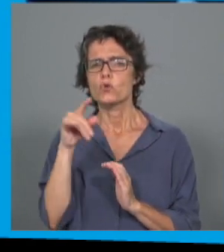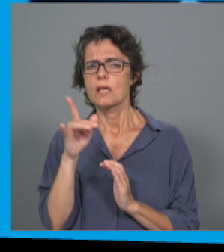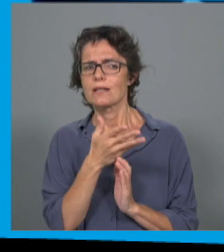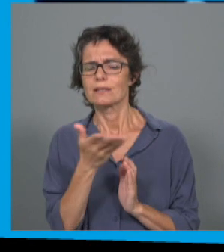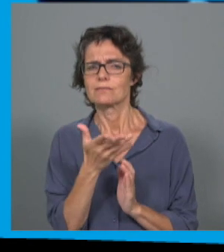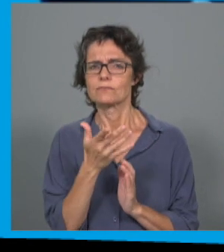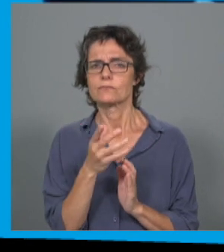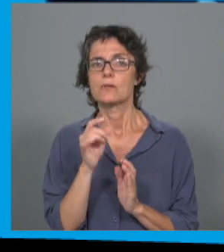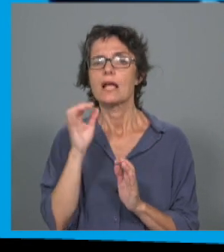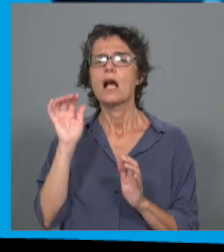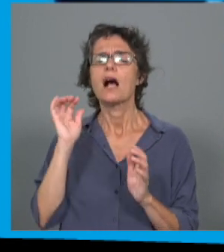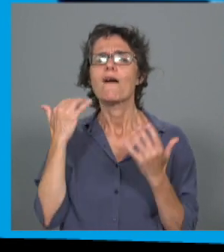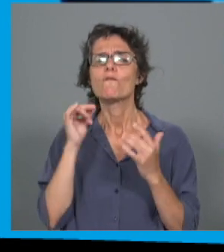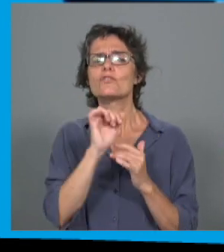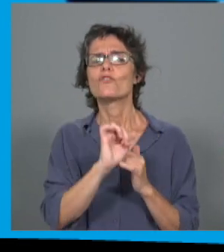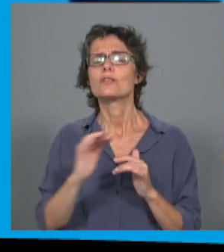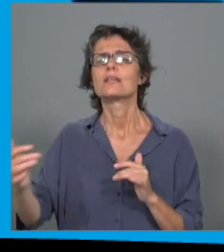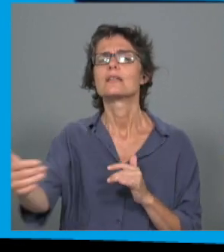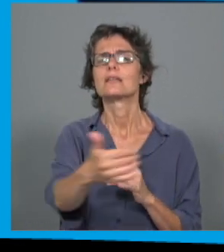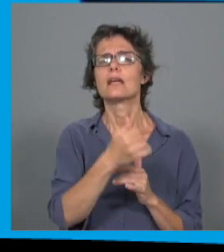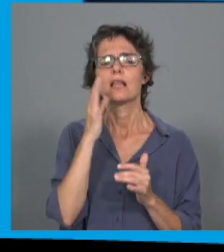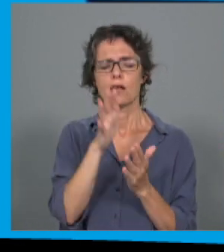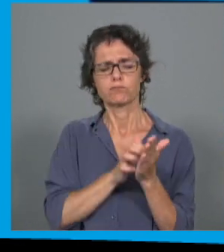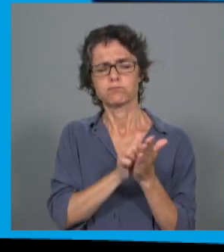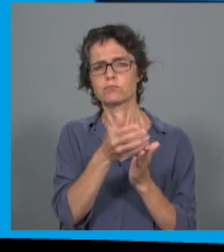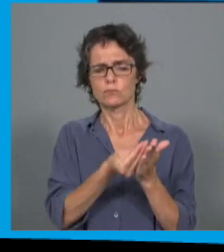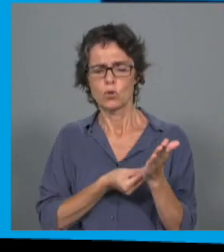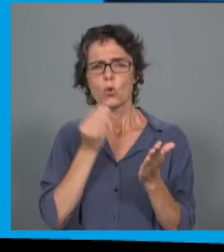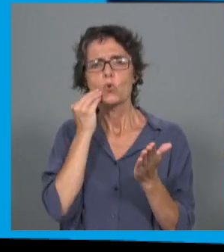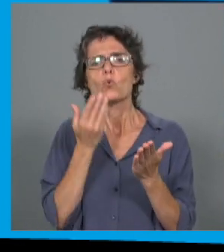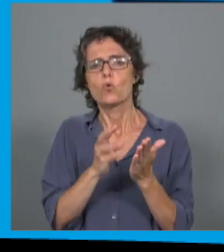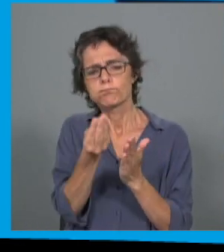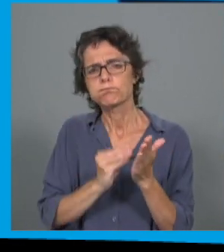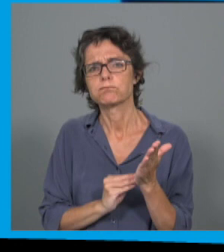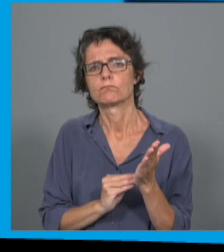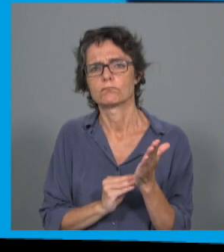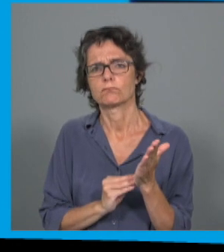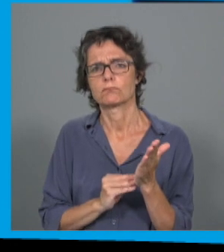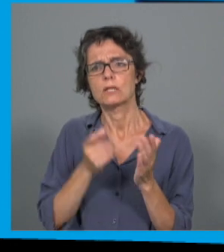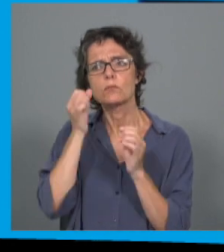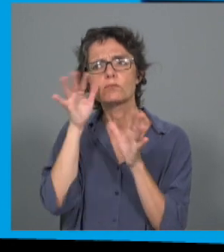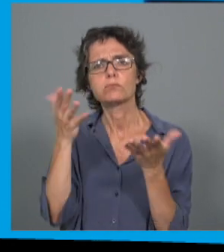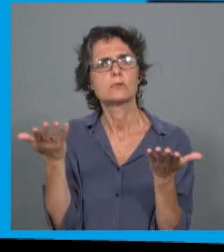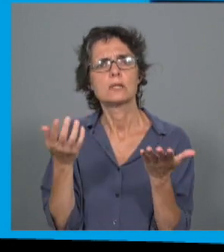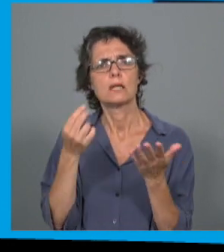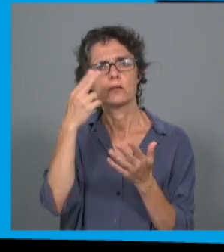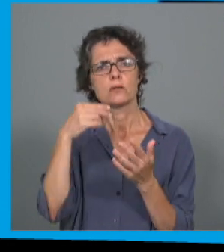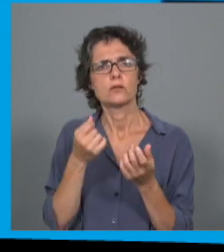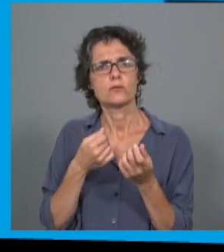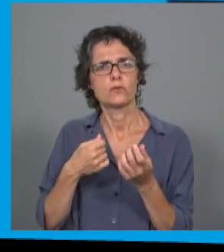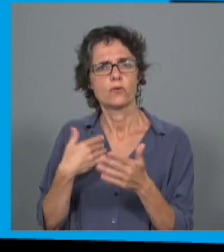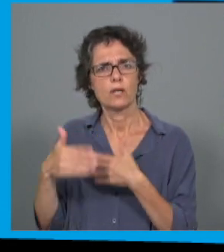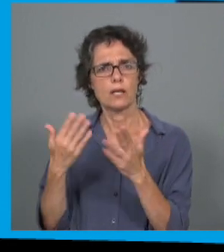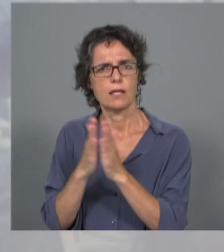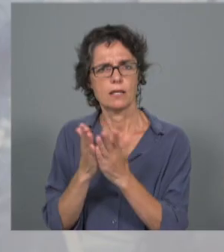José na história e na Sagrada Escritura foram acolhidas, interpretadas e desenvolvidas ao longo da história da Igreja. É sobretudo isto que pretende dar. E com